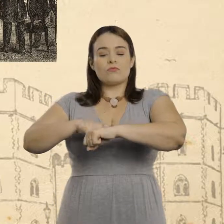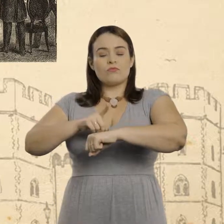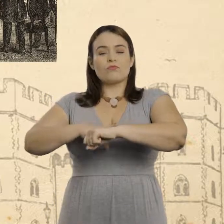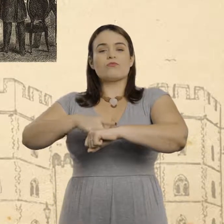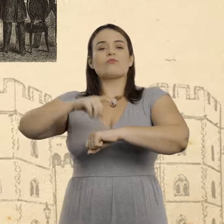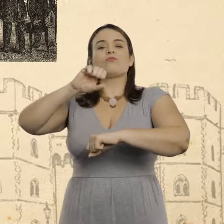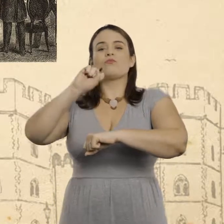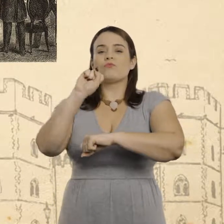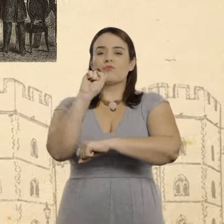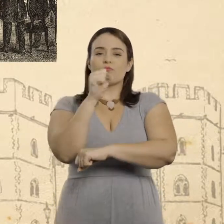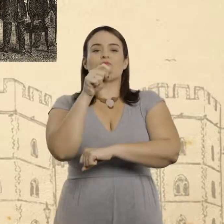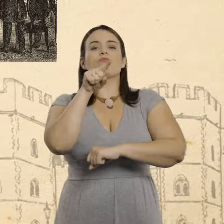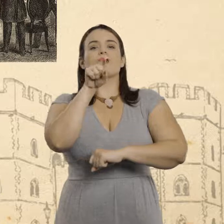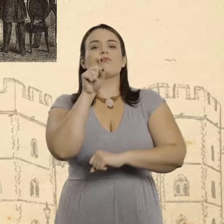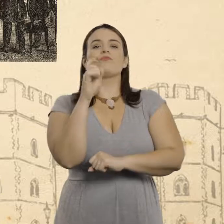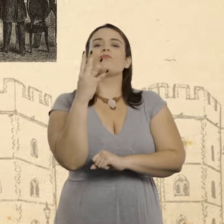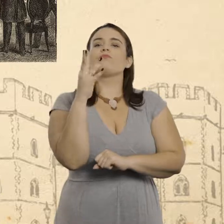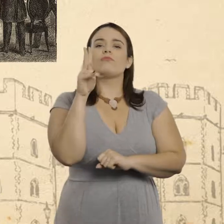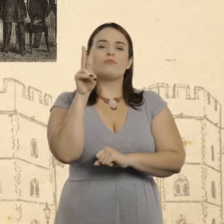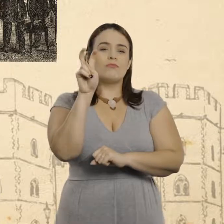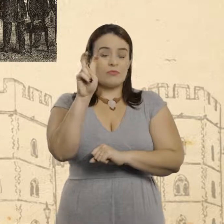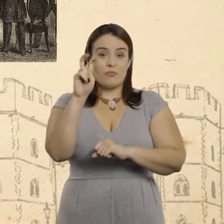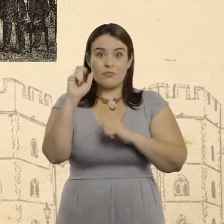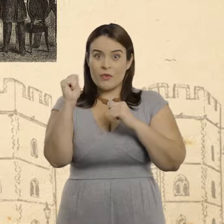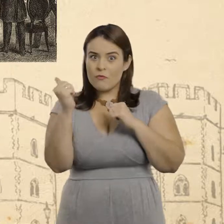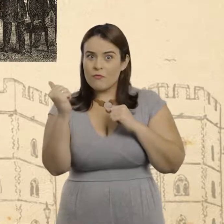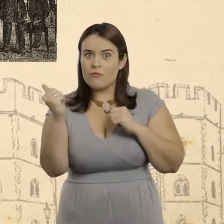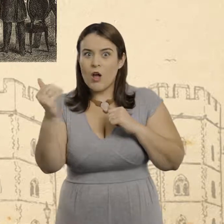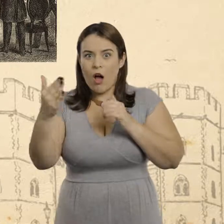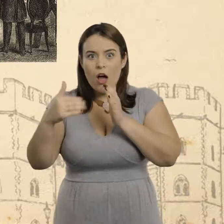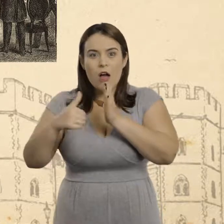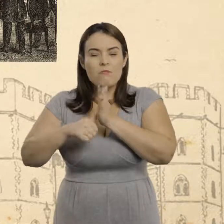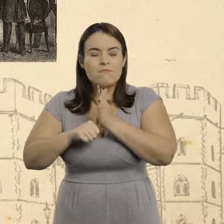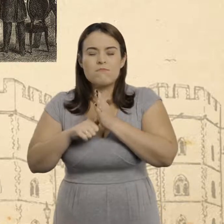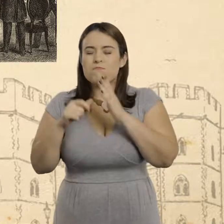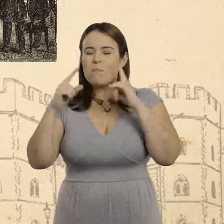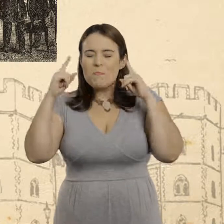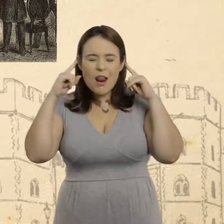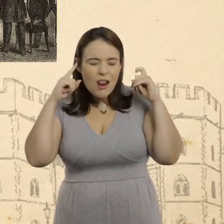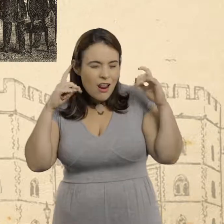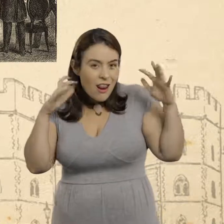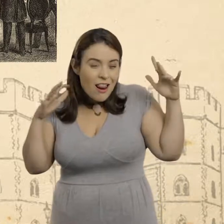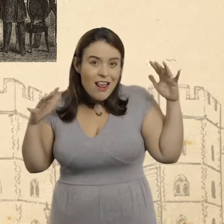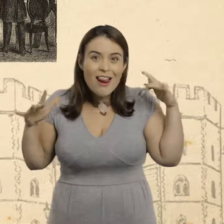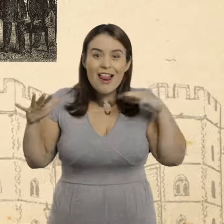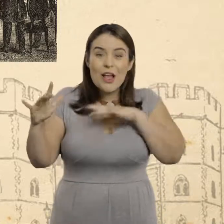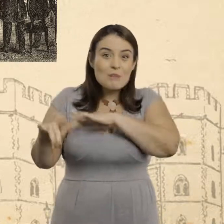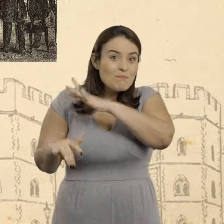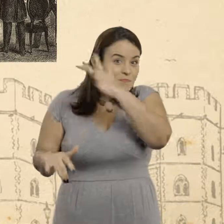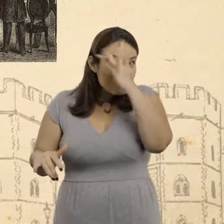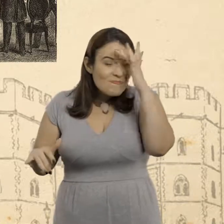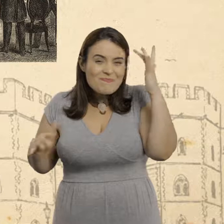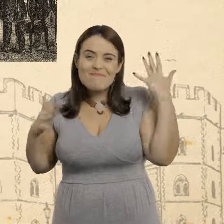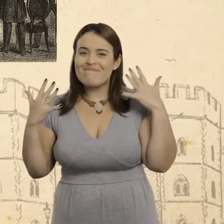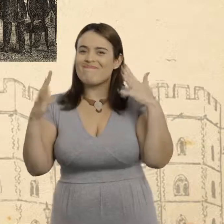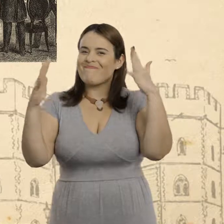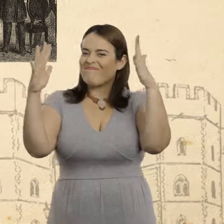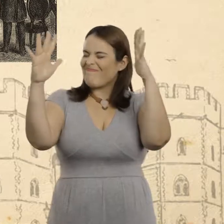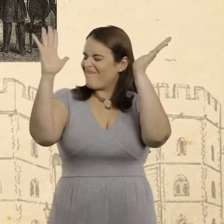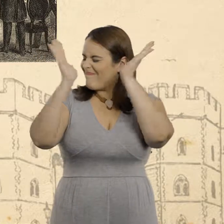tocou 8 horas e 45 minutos, fez muito barulho do lado de fora do clube. As pessoas